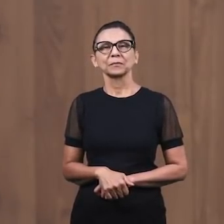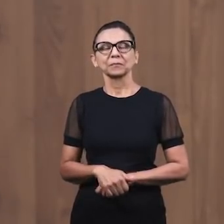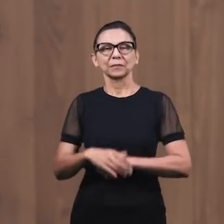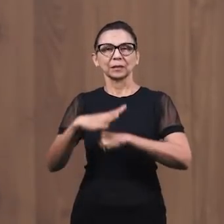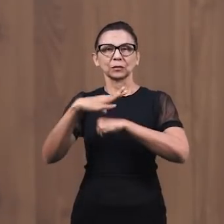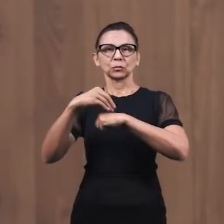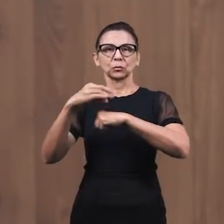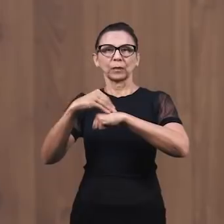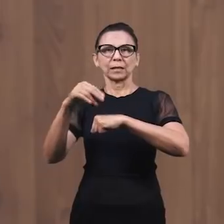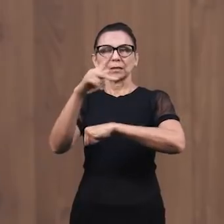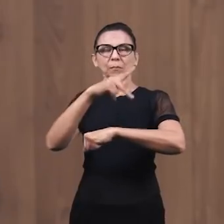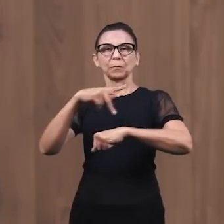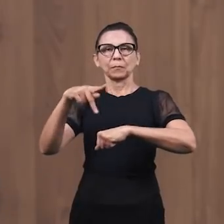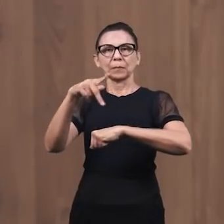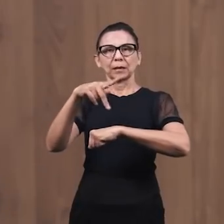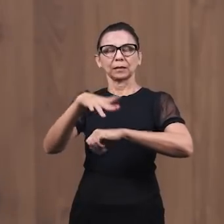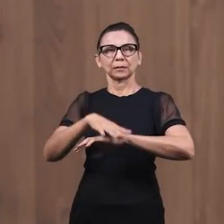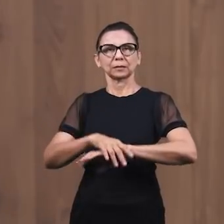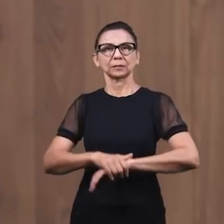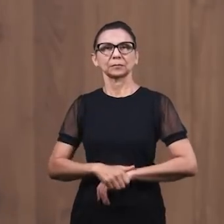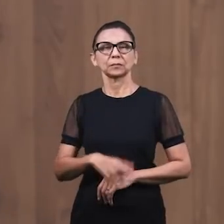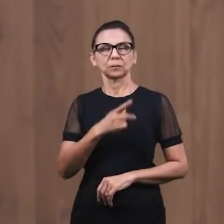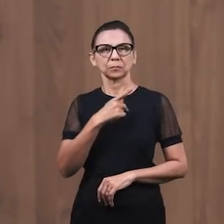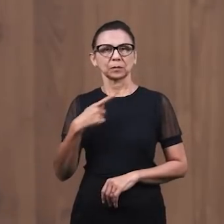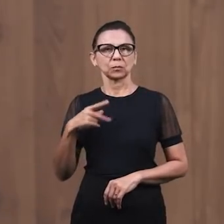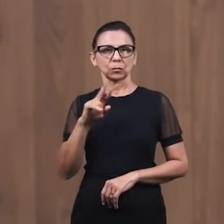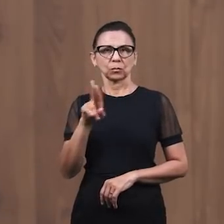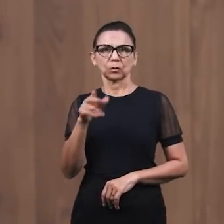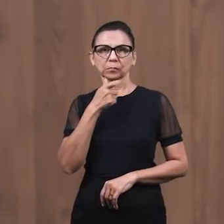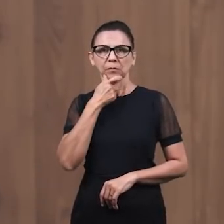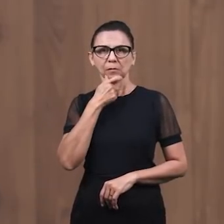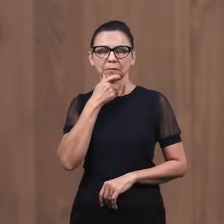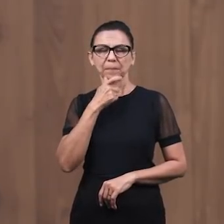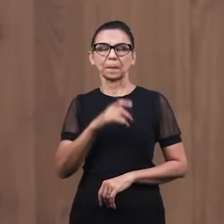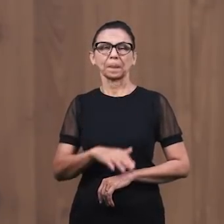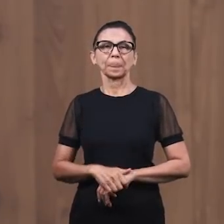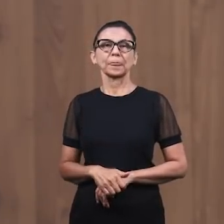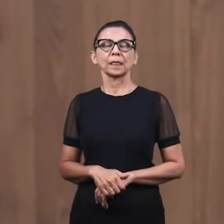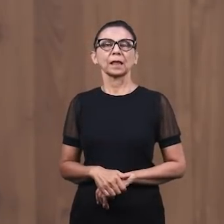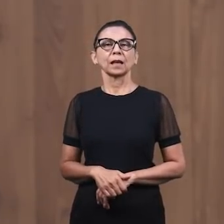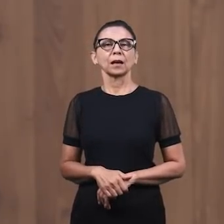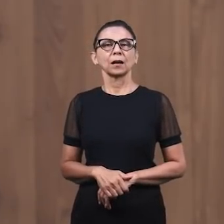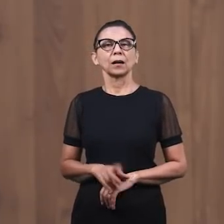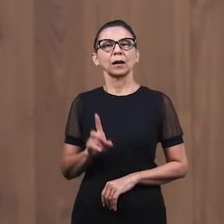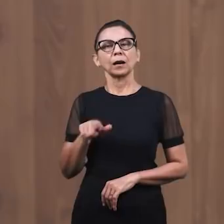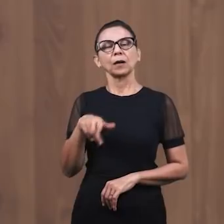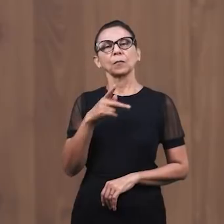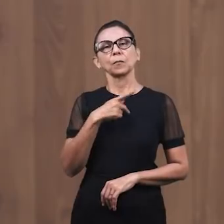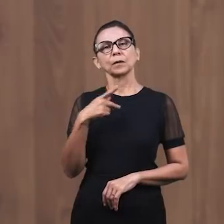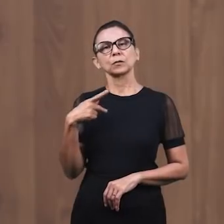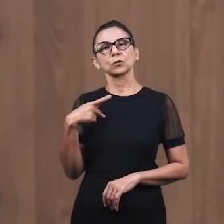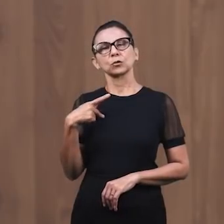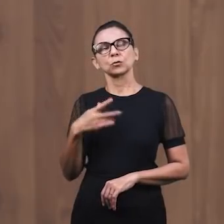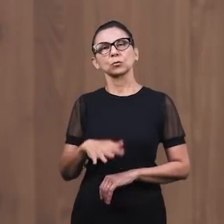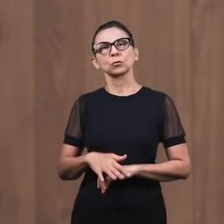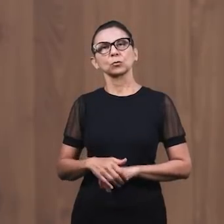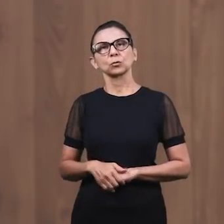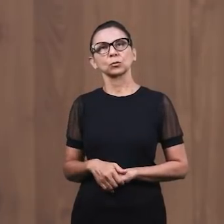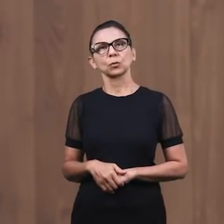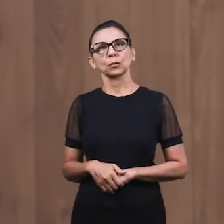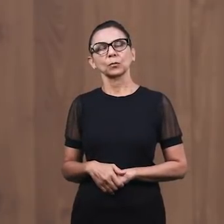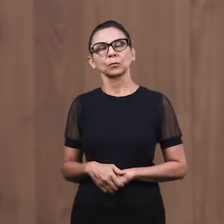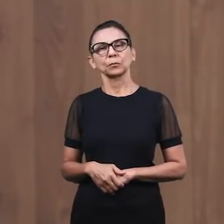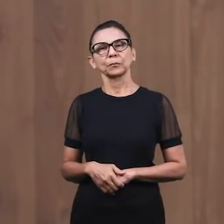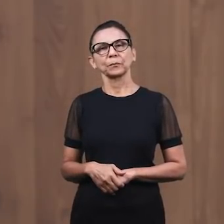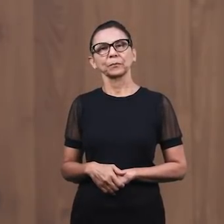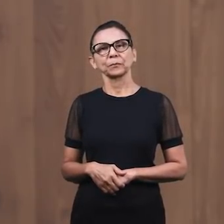Atle Hadland. O pastor Atle Hadland, ele é pastor nosso ali na Suécia.